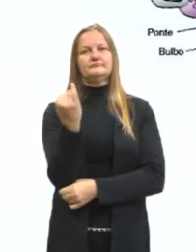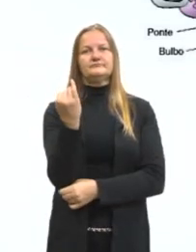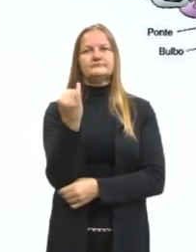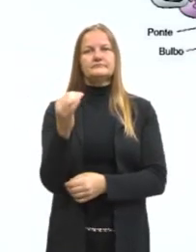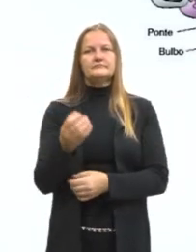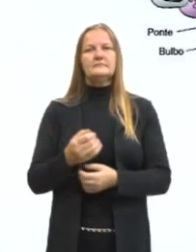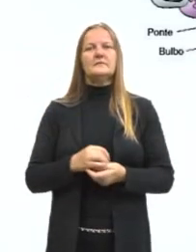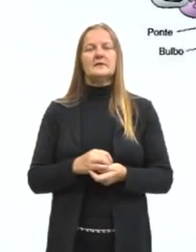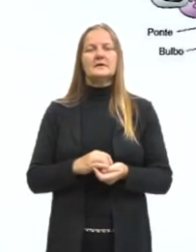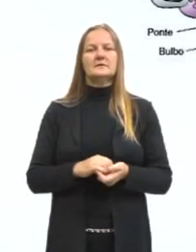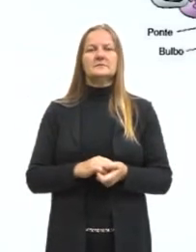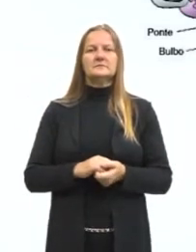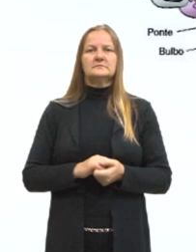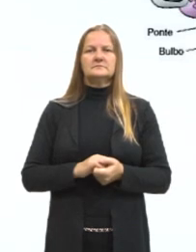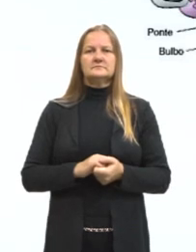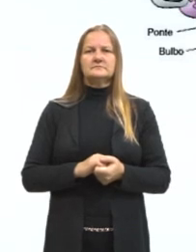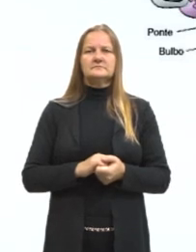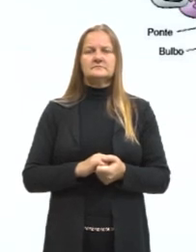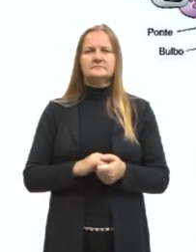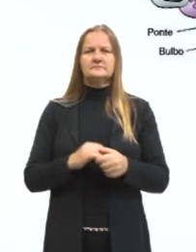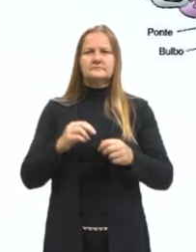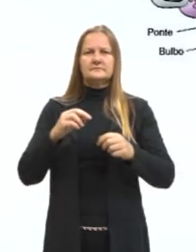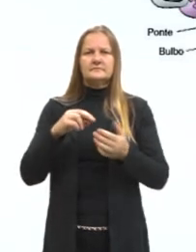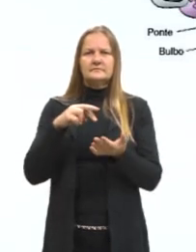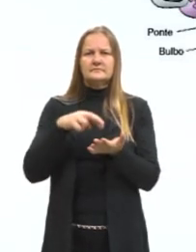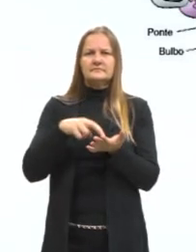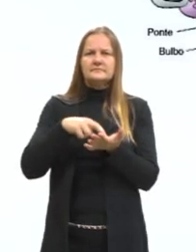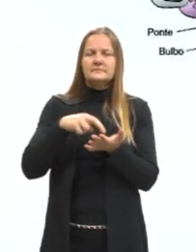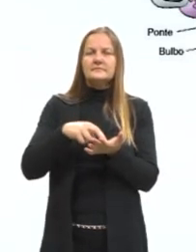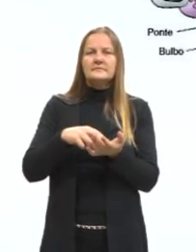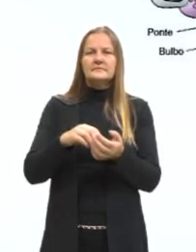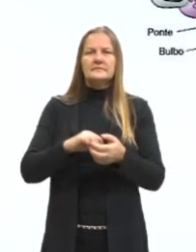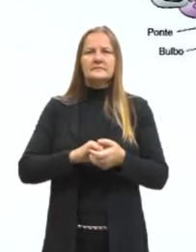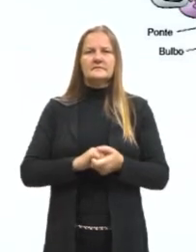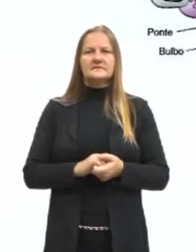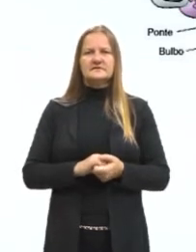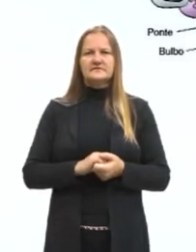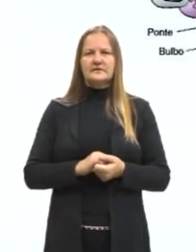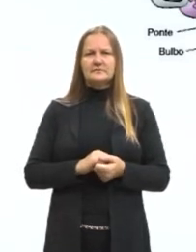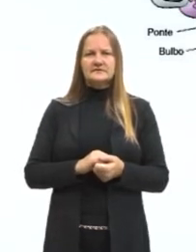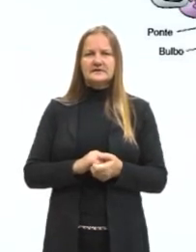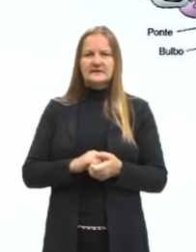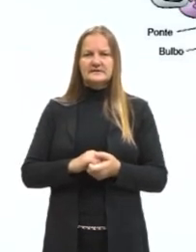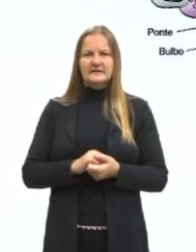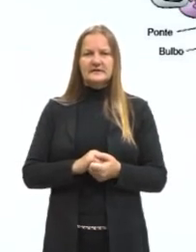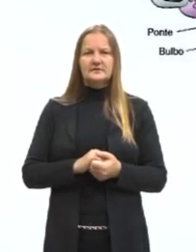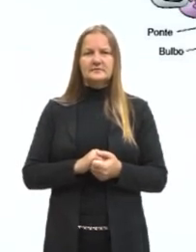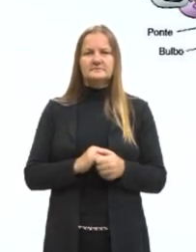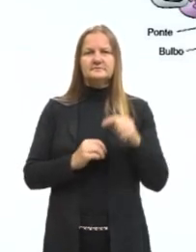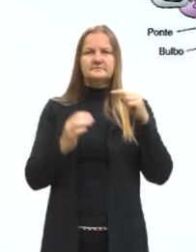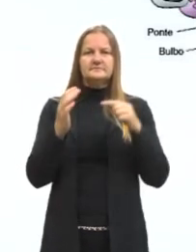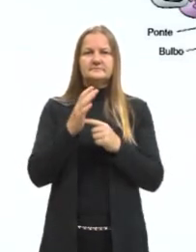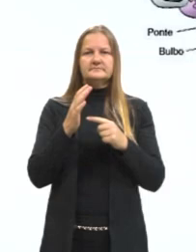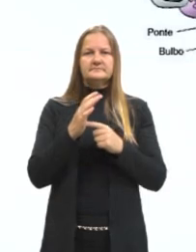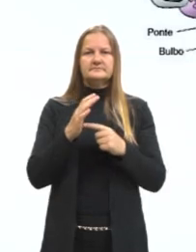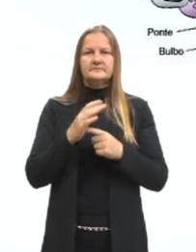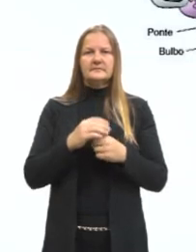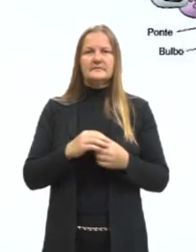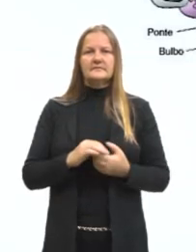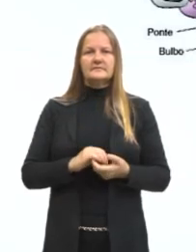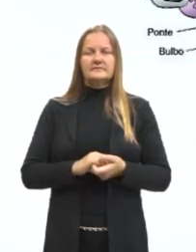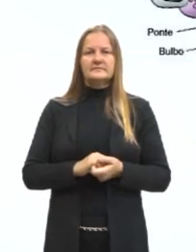não digo principais mais Gerais mesmo para que a gente tem que saber para ir bem na prova